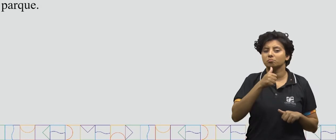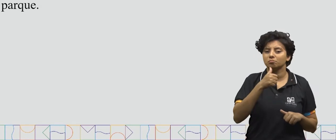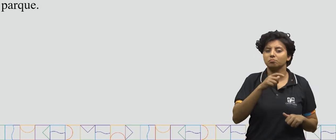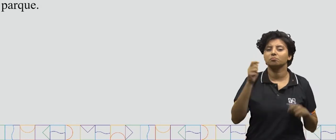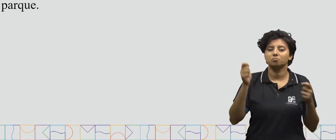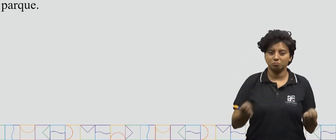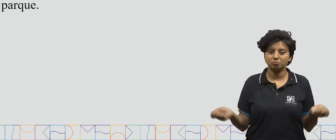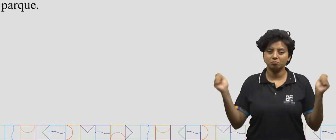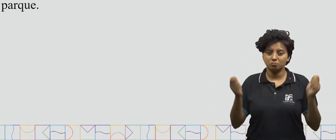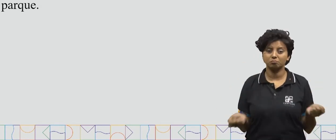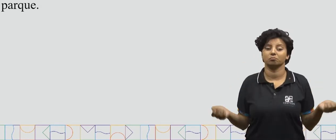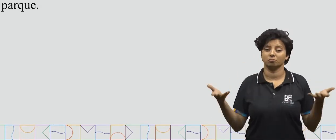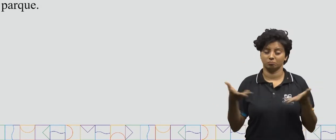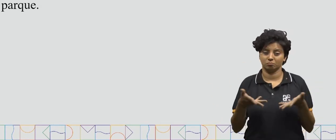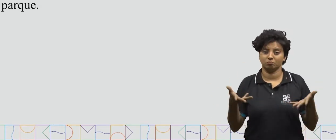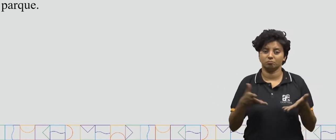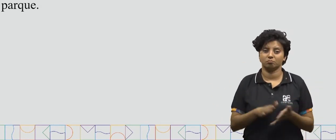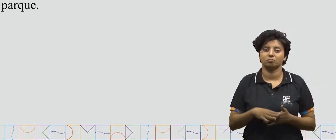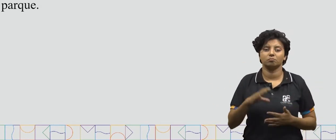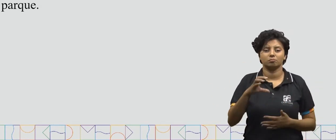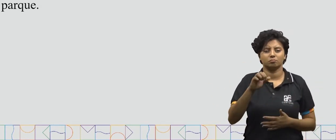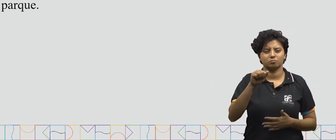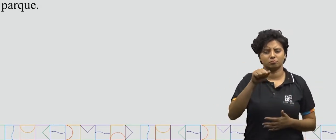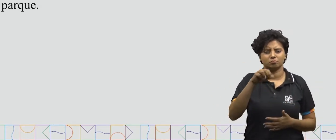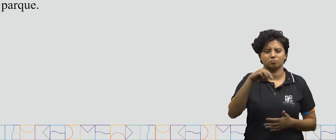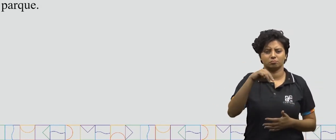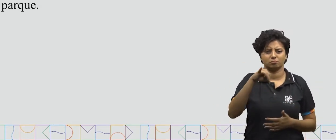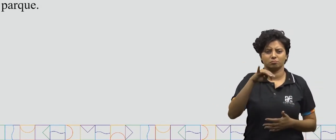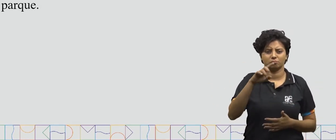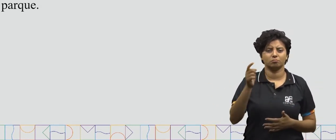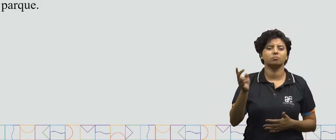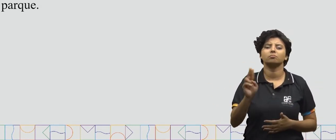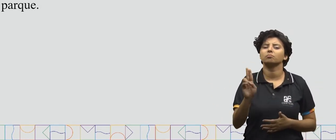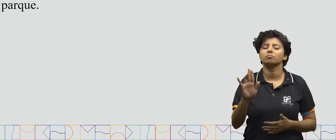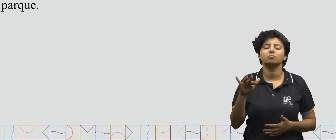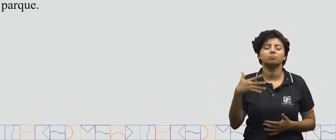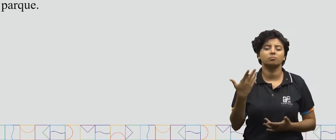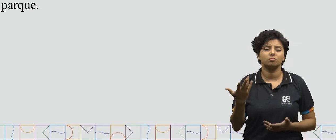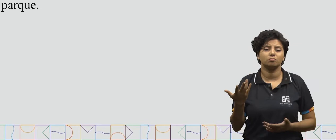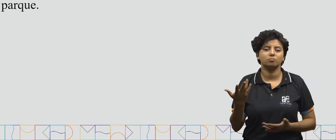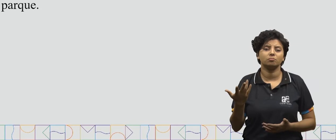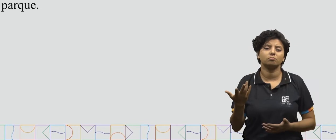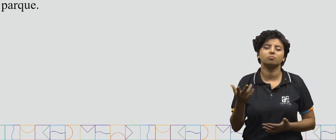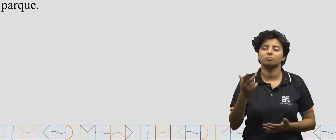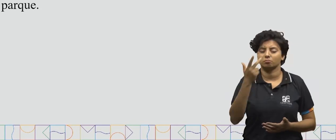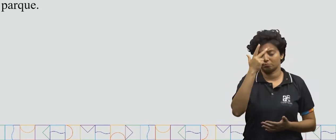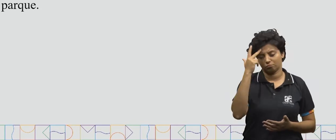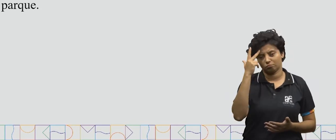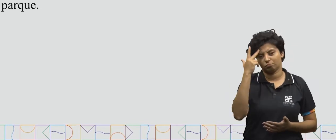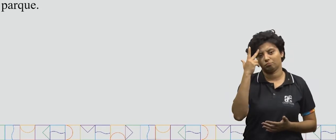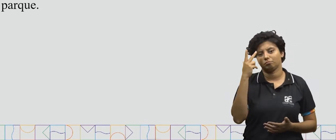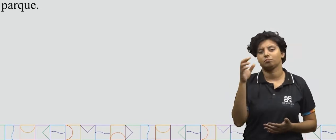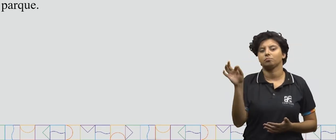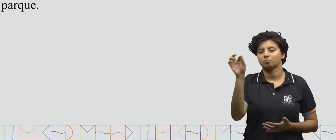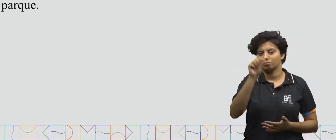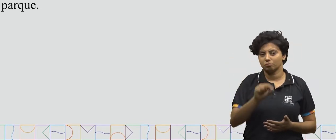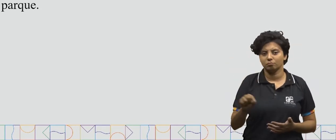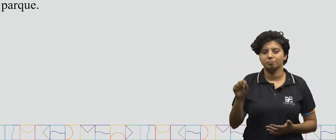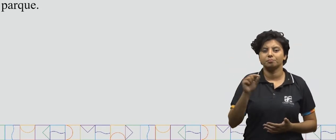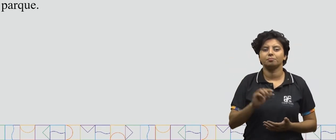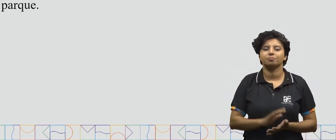pulou corda hoje. A palavra Camille está nomeando alguém, não é verdade? Então, Camille vai ser um